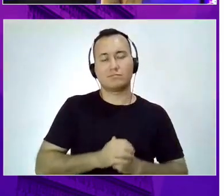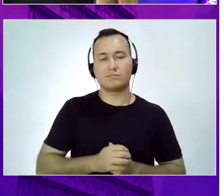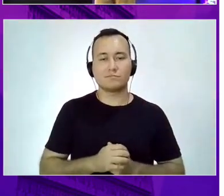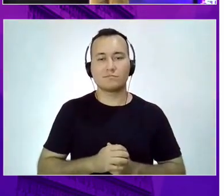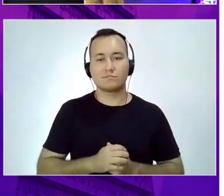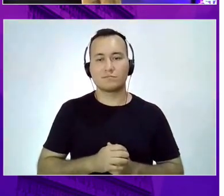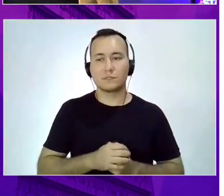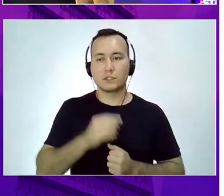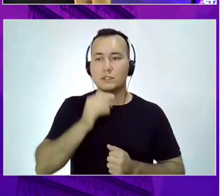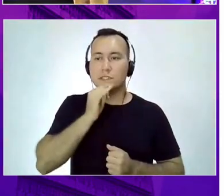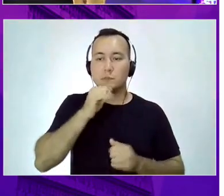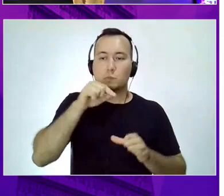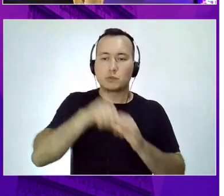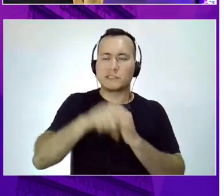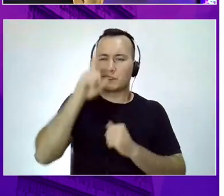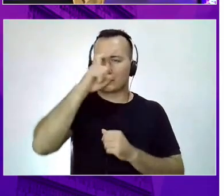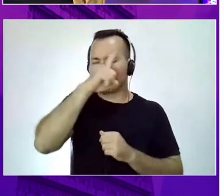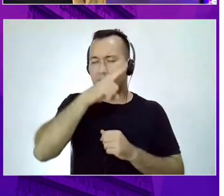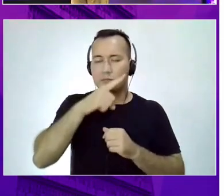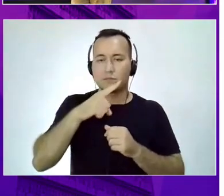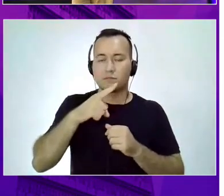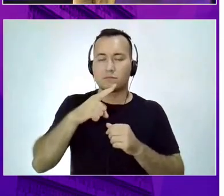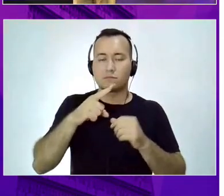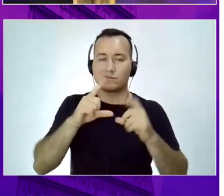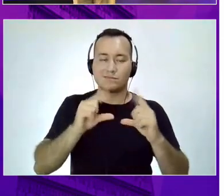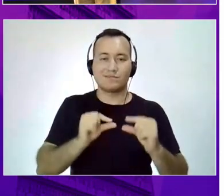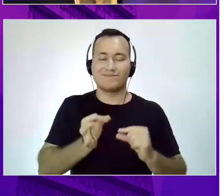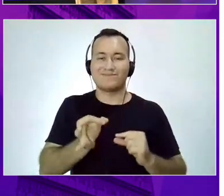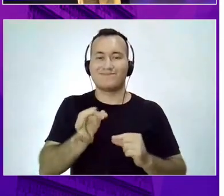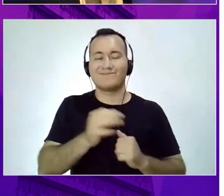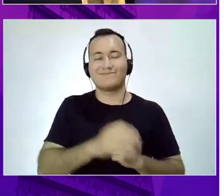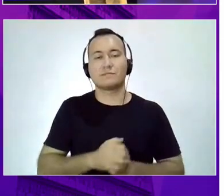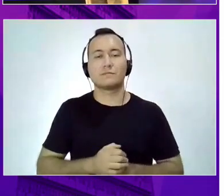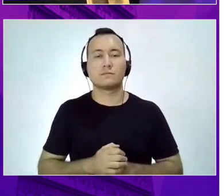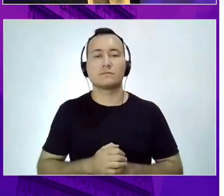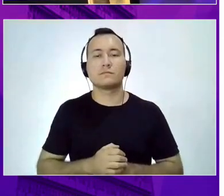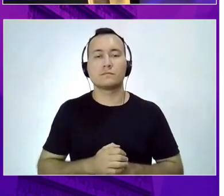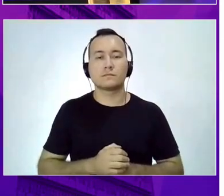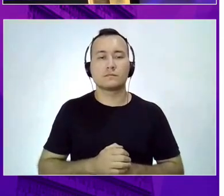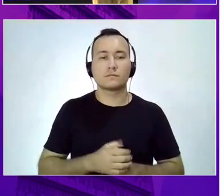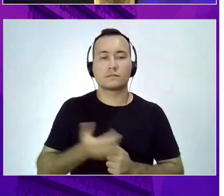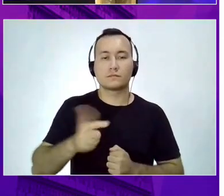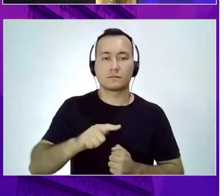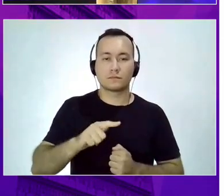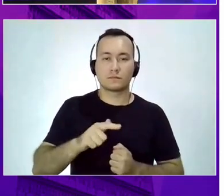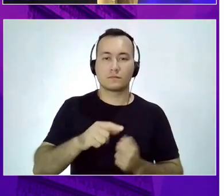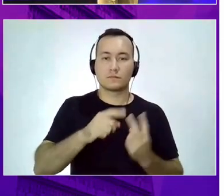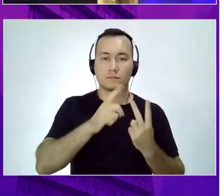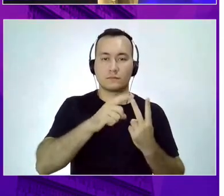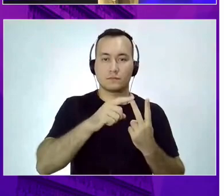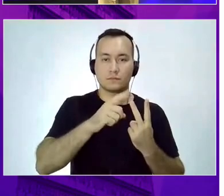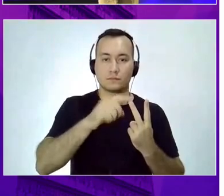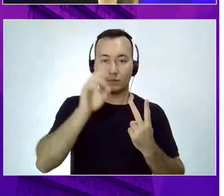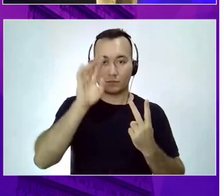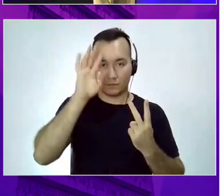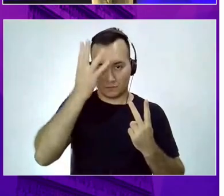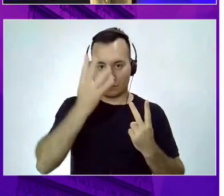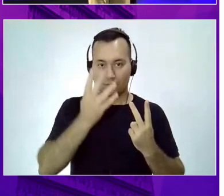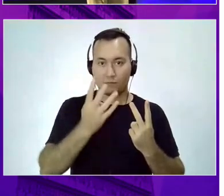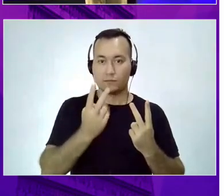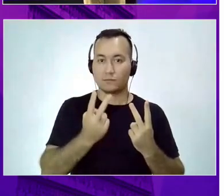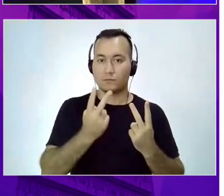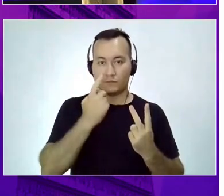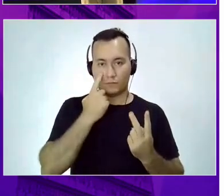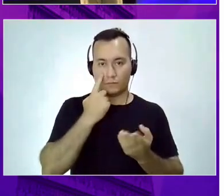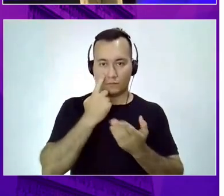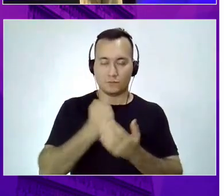essa complexidade continuou, né? Obviamente pelo número de operações que essa aplicação faz.